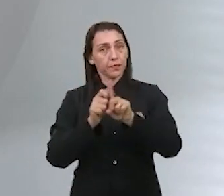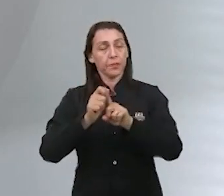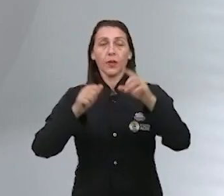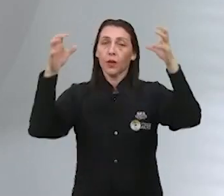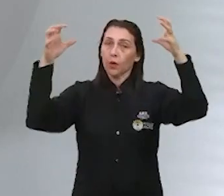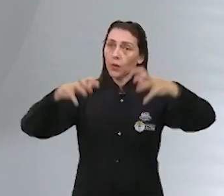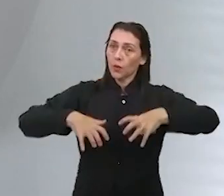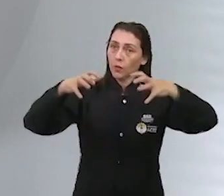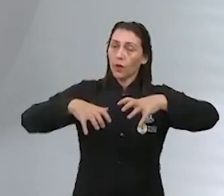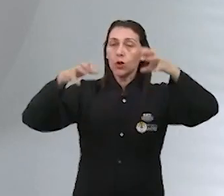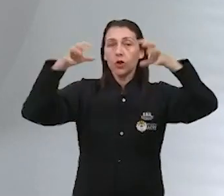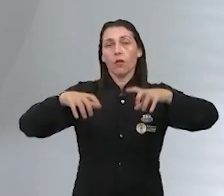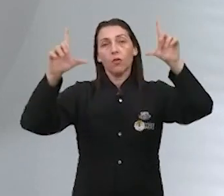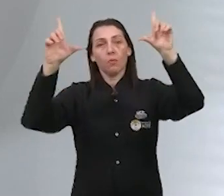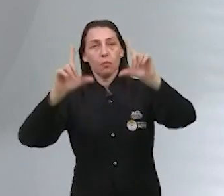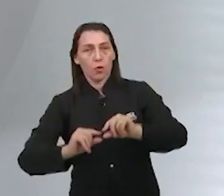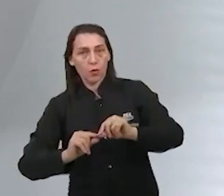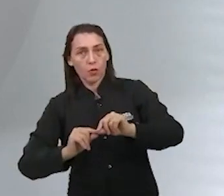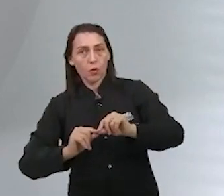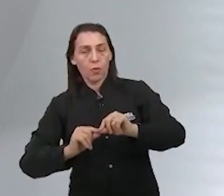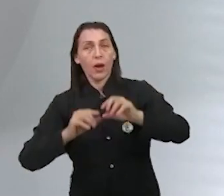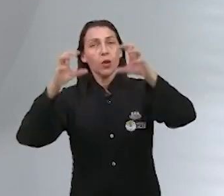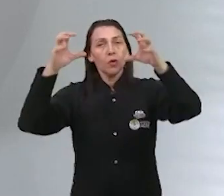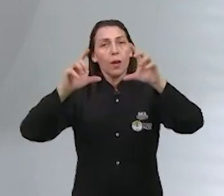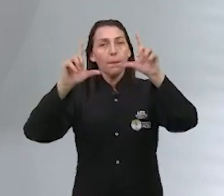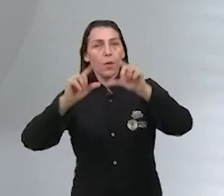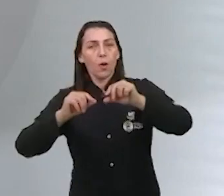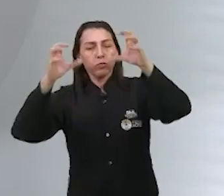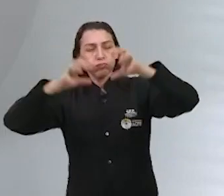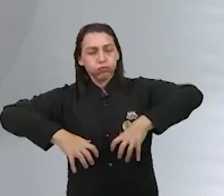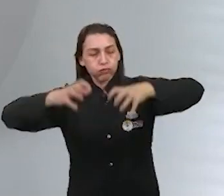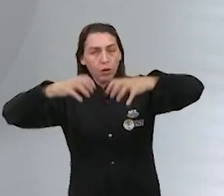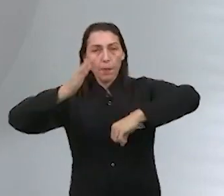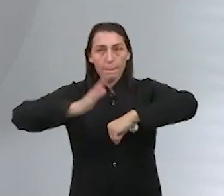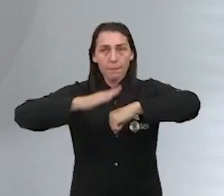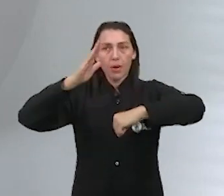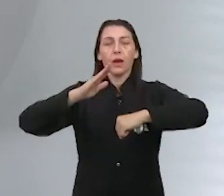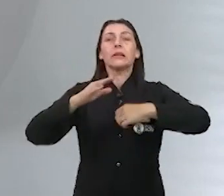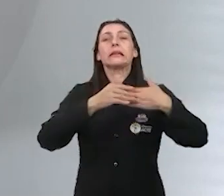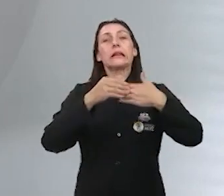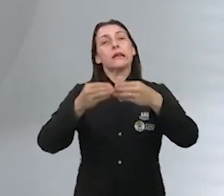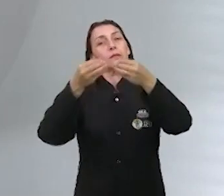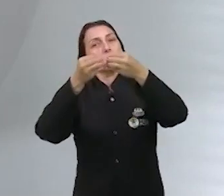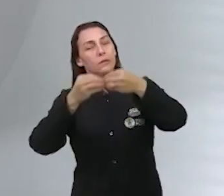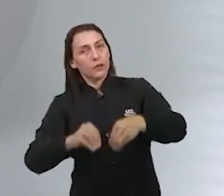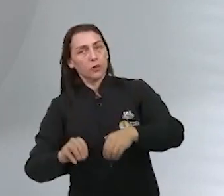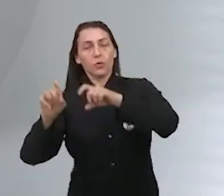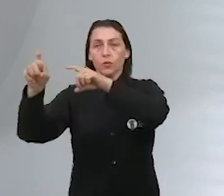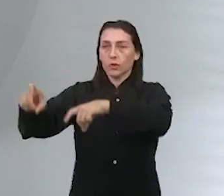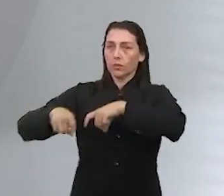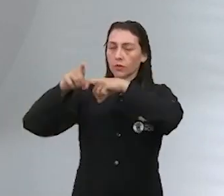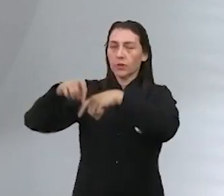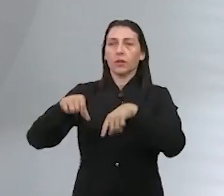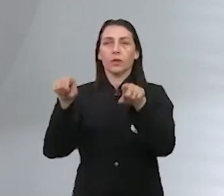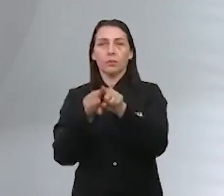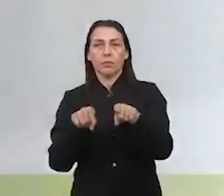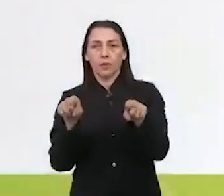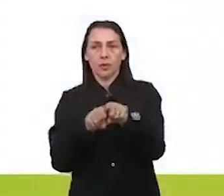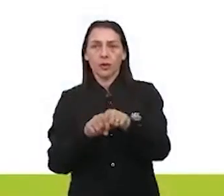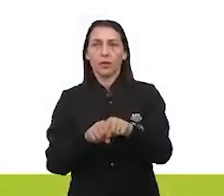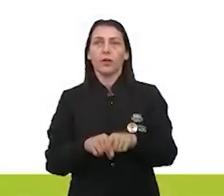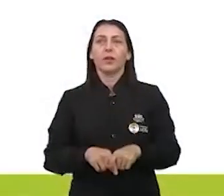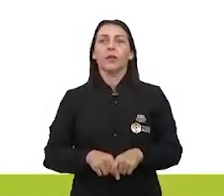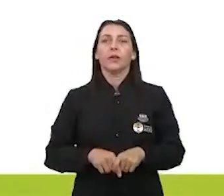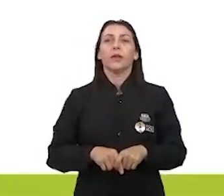chover muito, chove pouco. Quando era para chover menos, está chovendo muito. Isso traz prejuízos no campo também. E